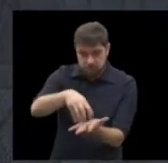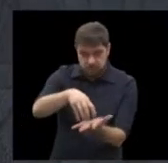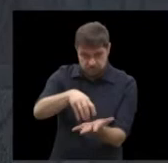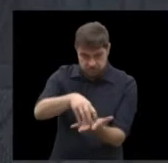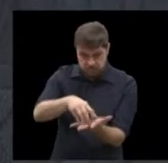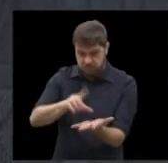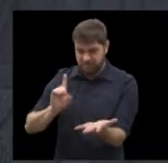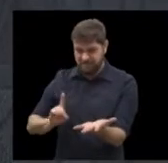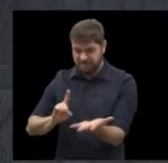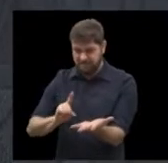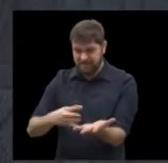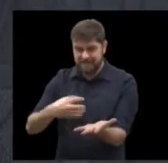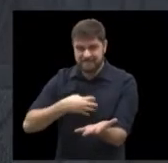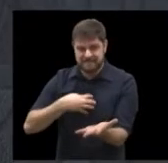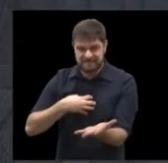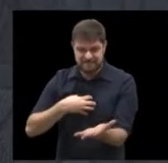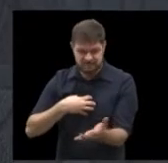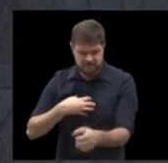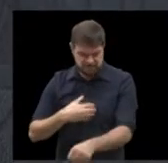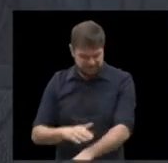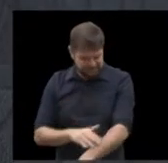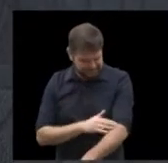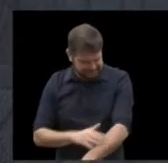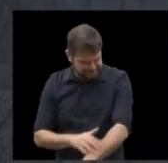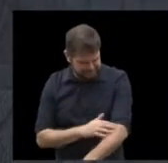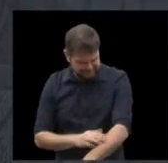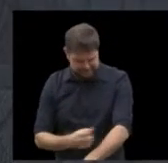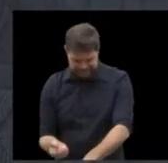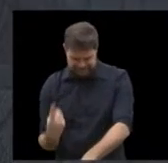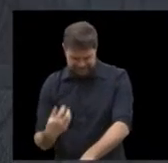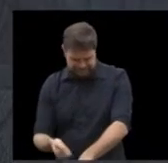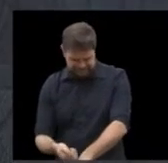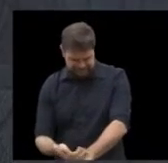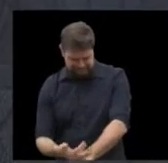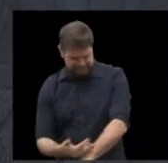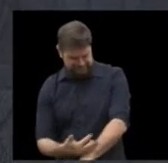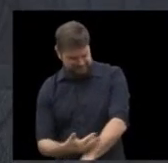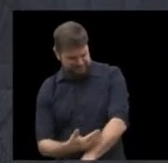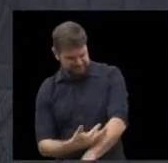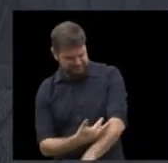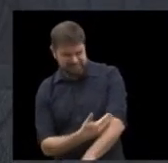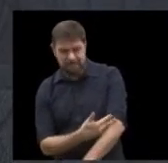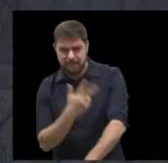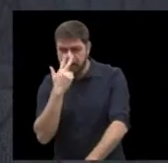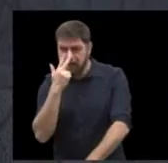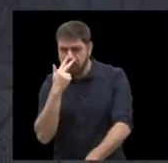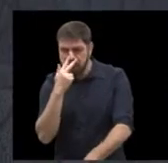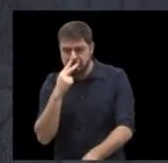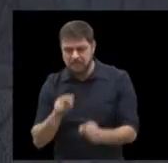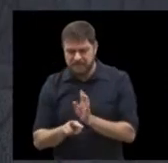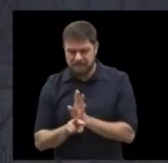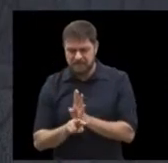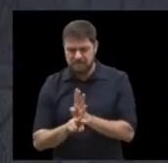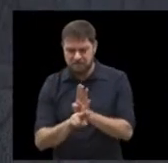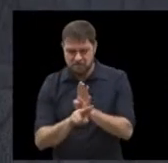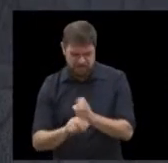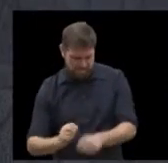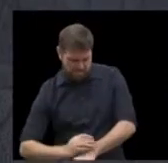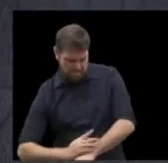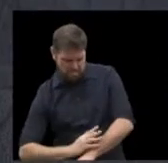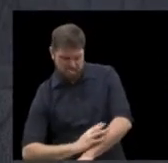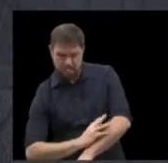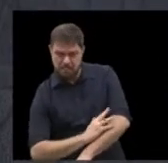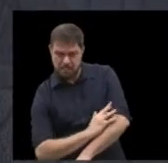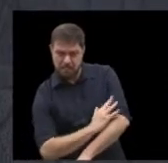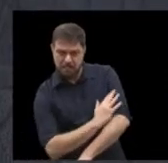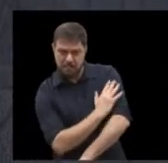queixando de formigamento, adormecimento de extremidade, um pouquinho de fraqueza muscular e tal. Então,